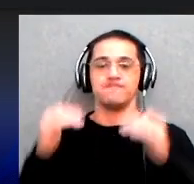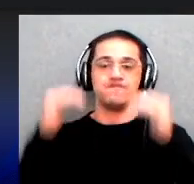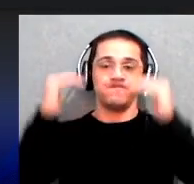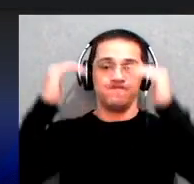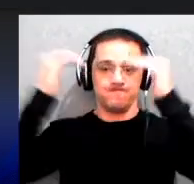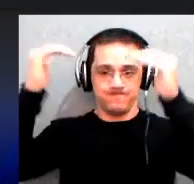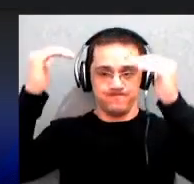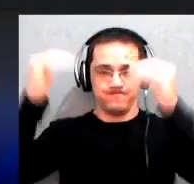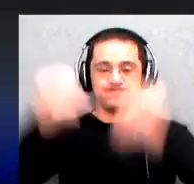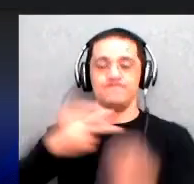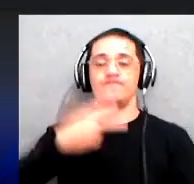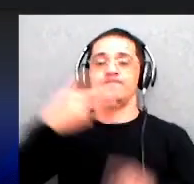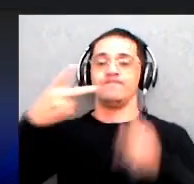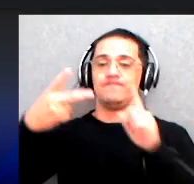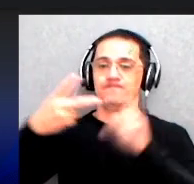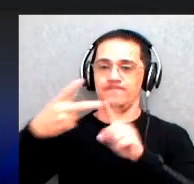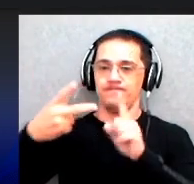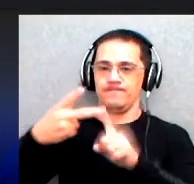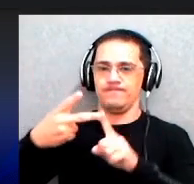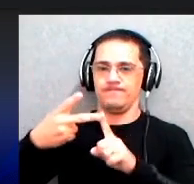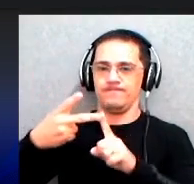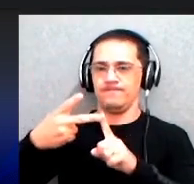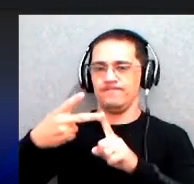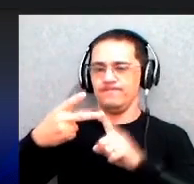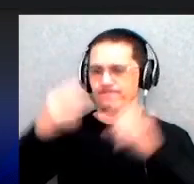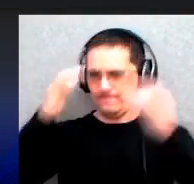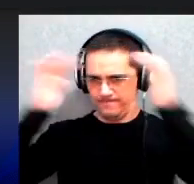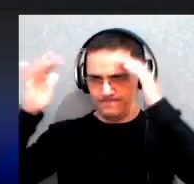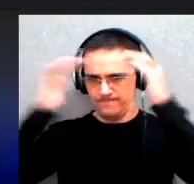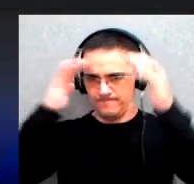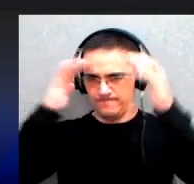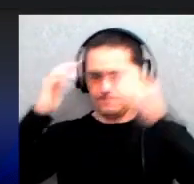segunda reflexão, absolutamente contemporânea,